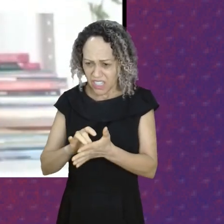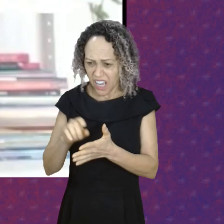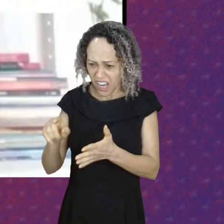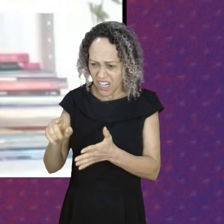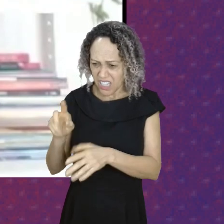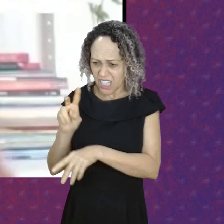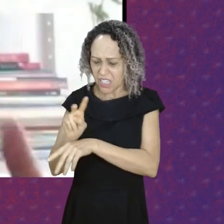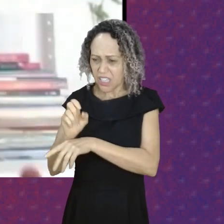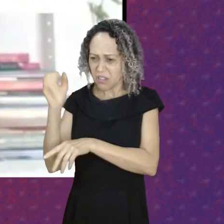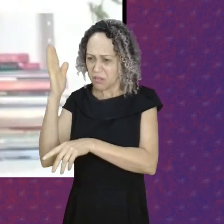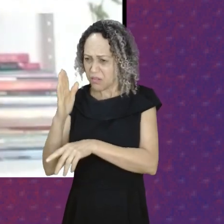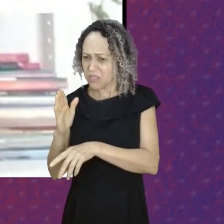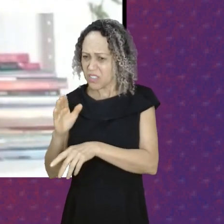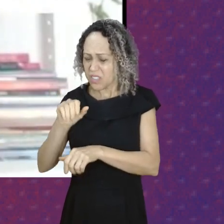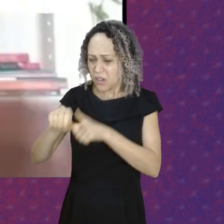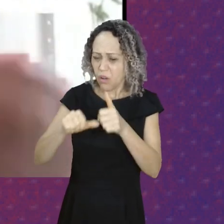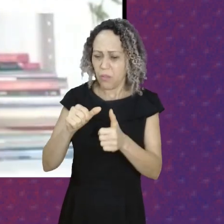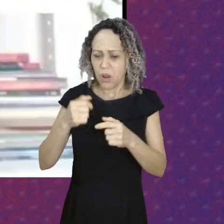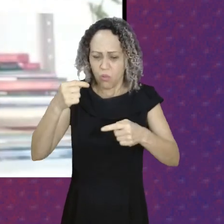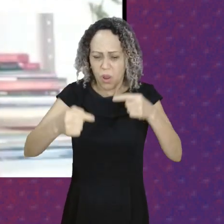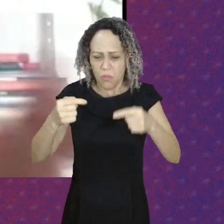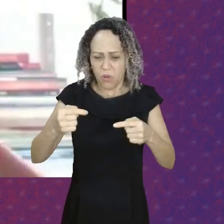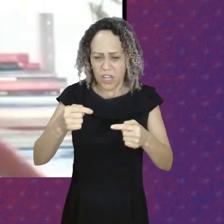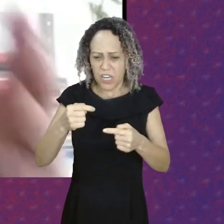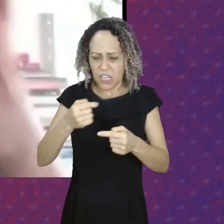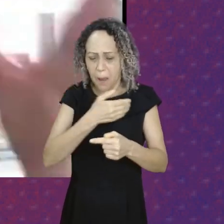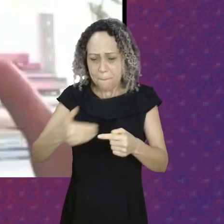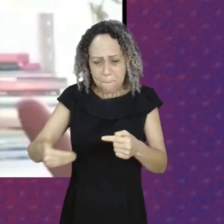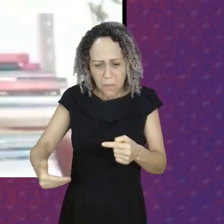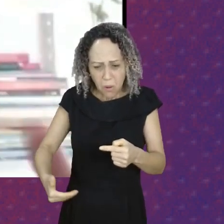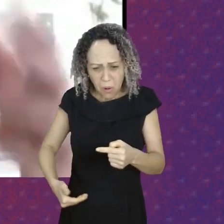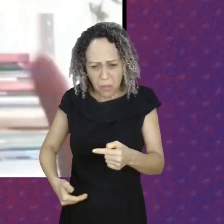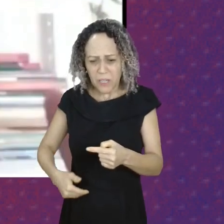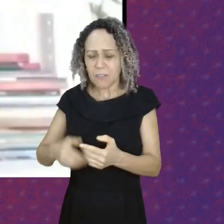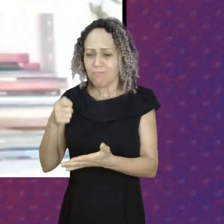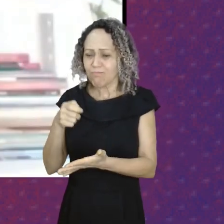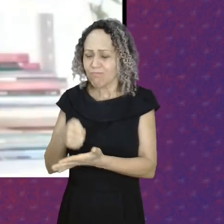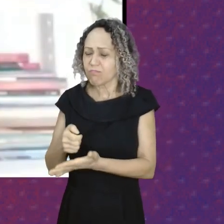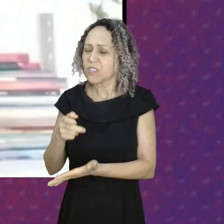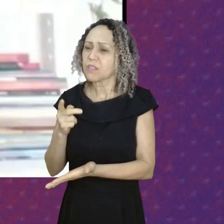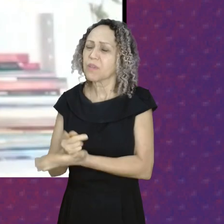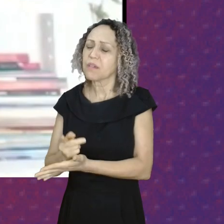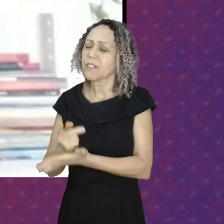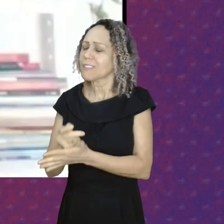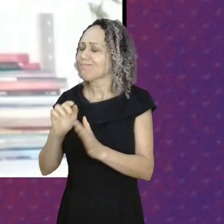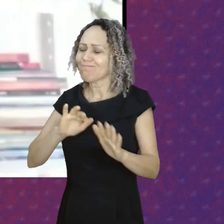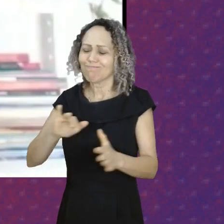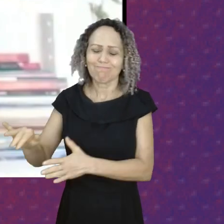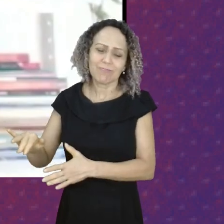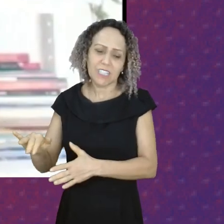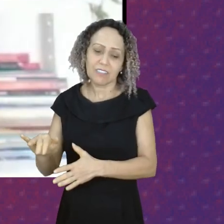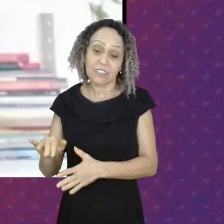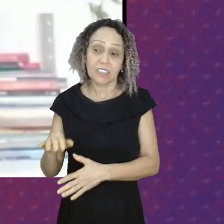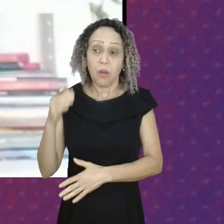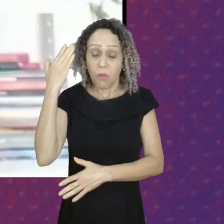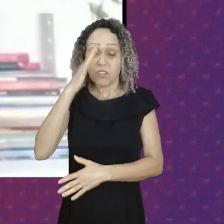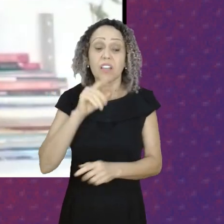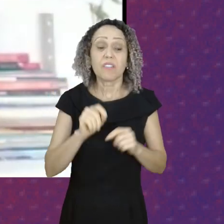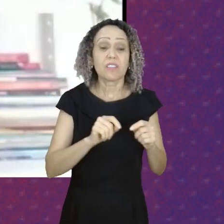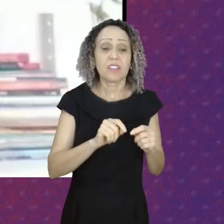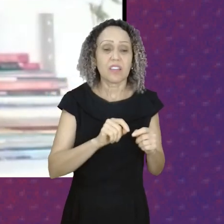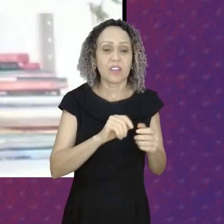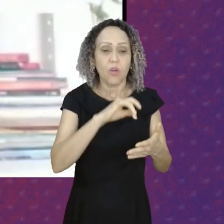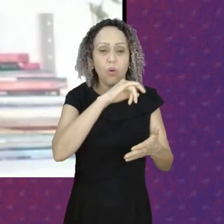possibilidade de avaliação e de permanência. Destruiu o cadastro único da Bolsa Família. Então, as diversas